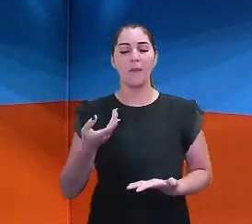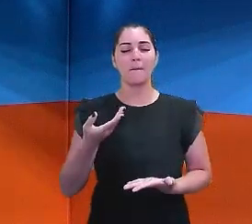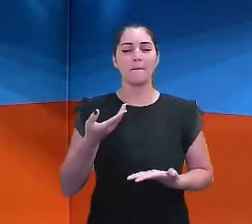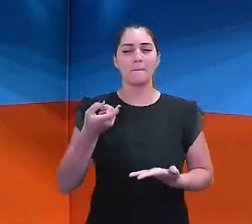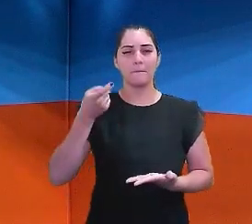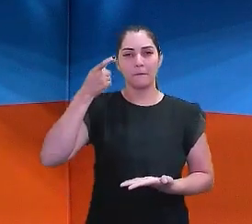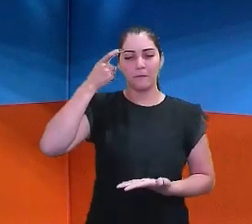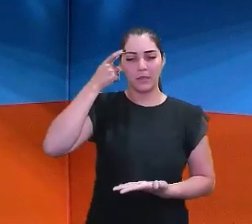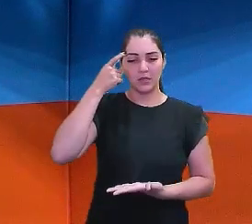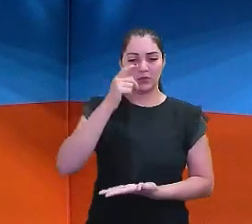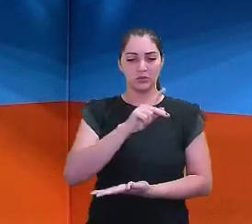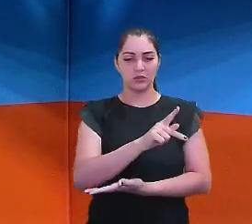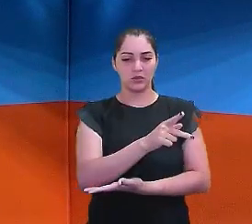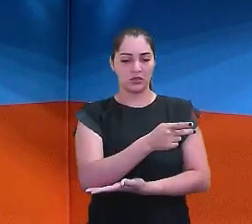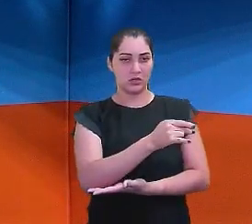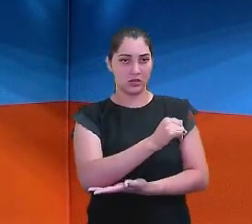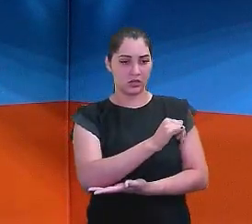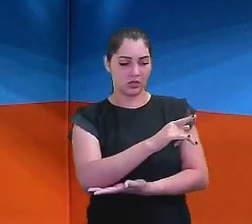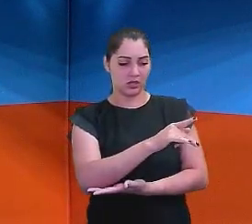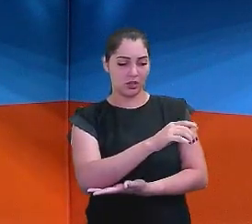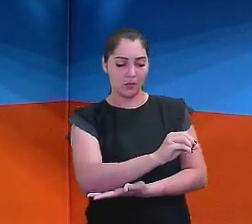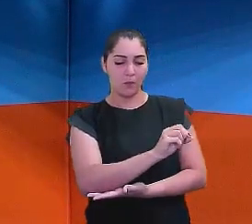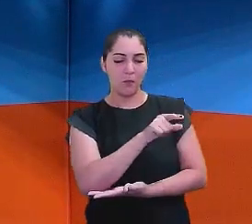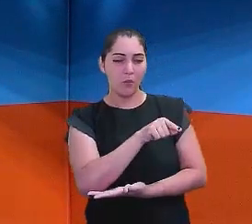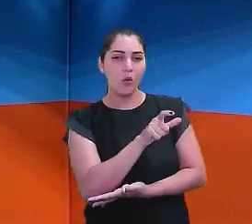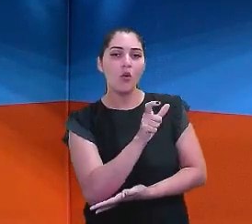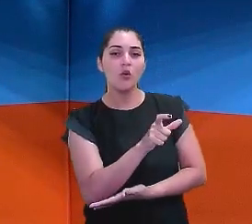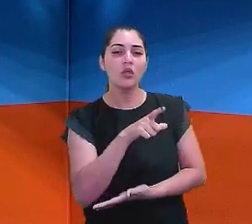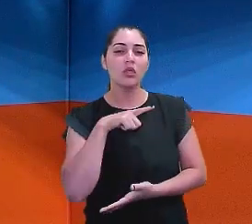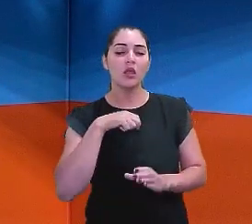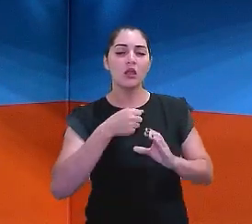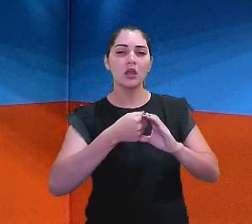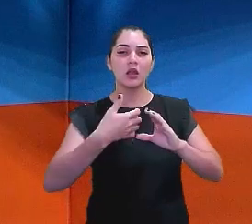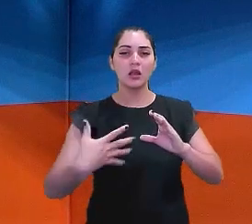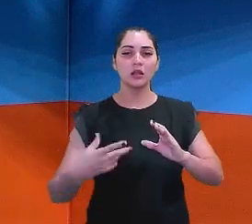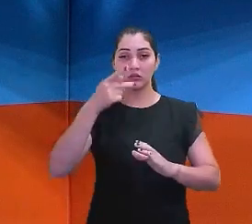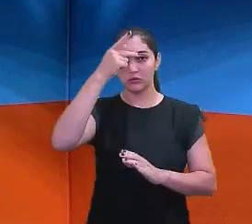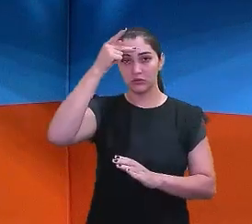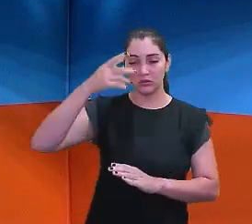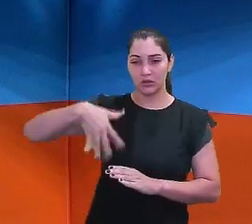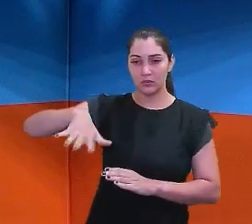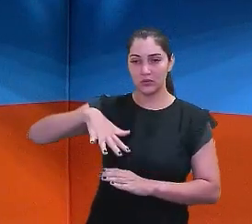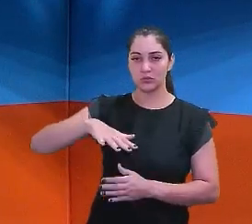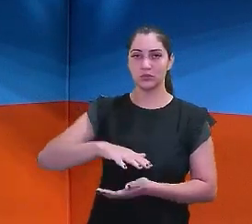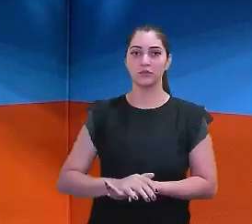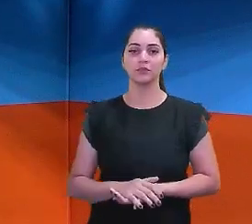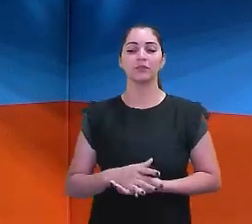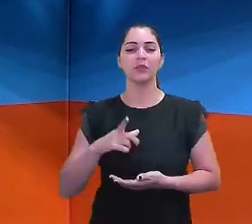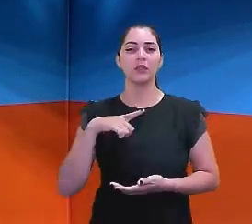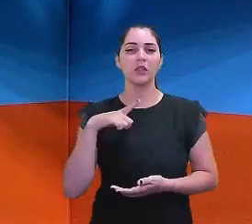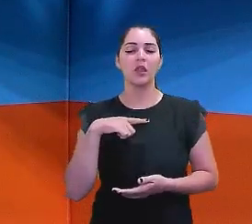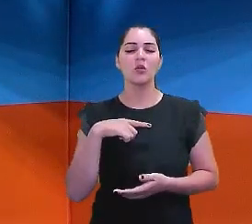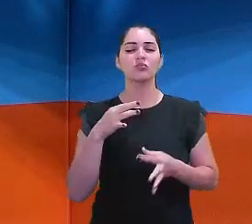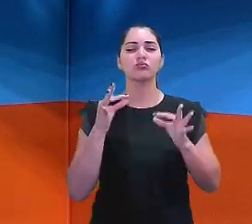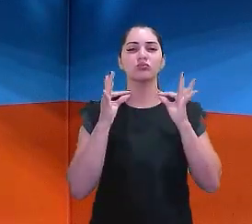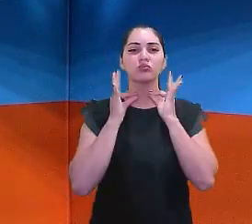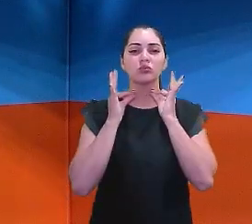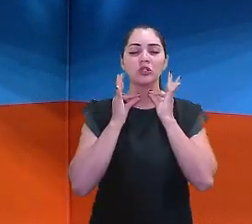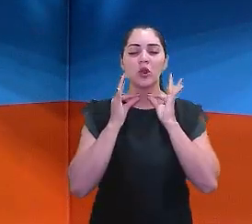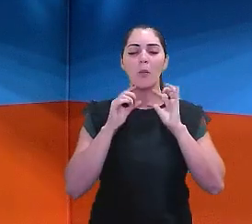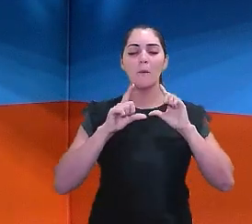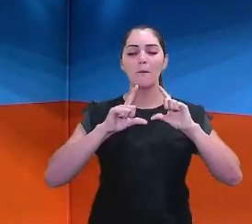no caso, no hipotireoidismo, o que é que você tem como característica da pessoa? Vai ter uma tireoide diminuída,